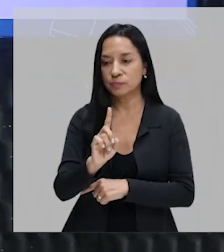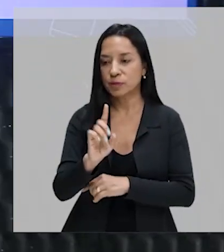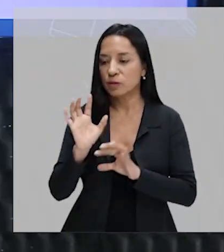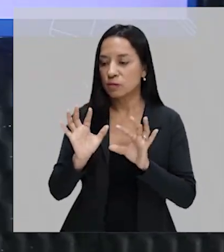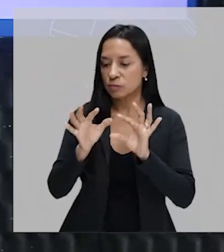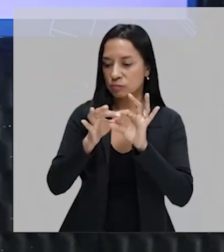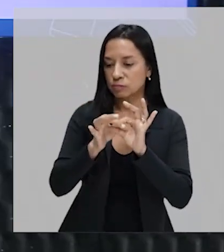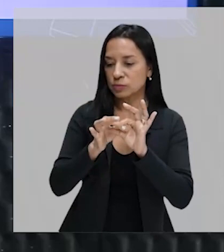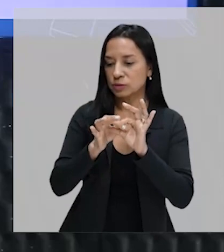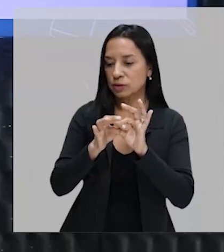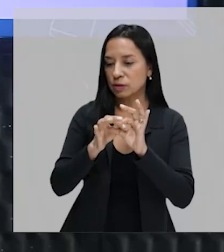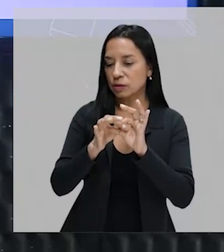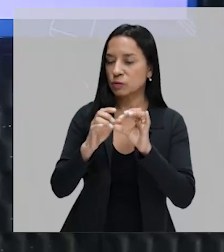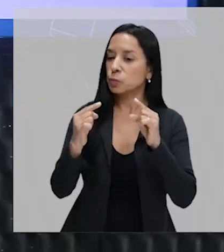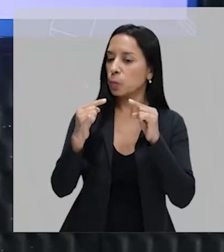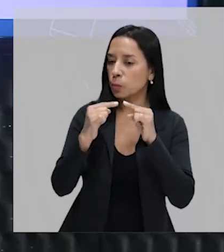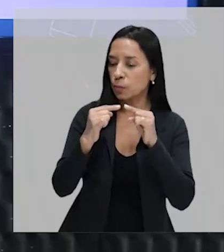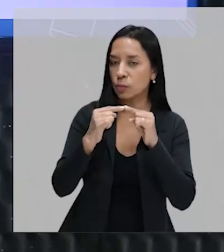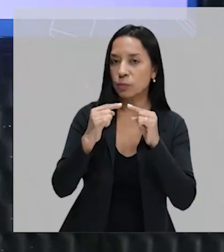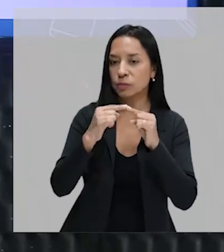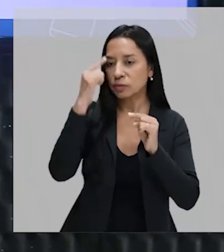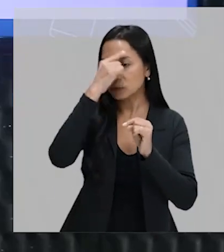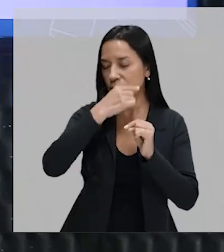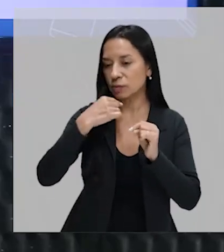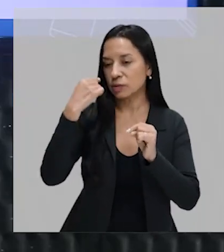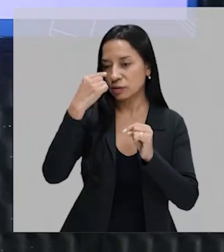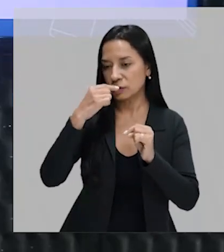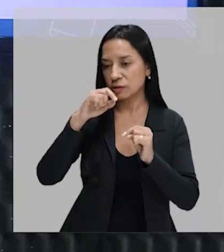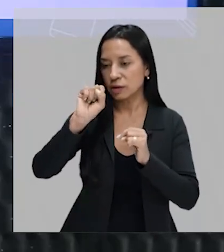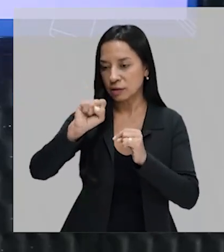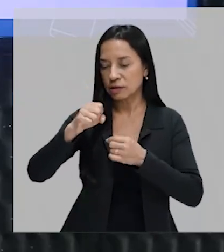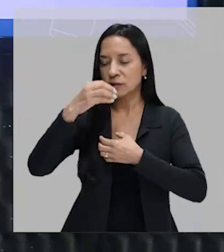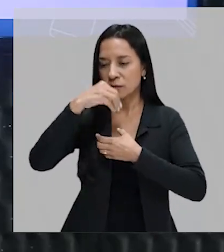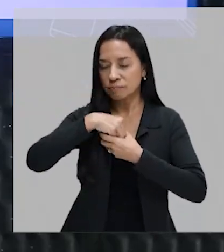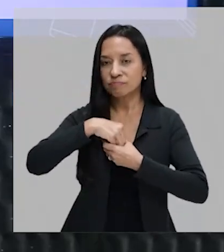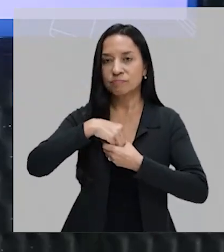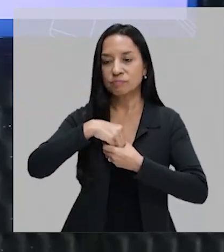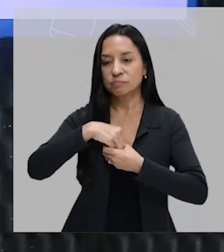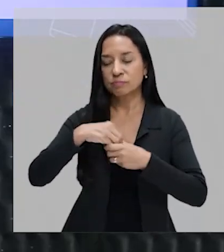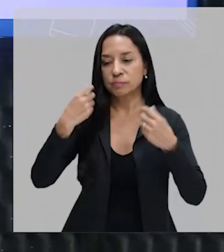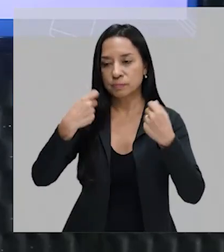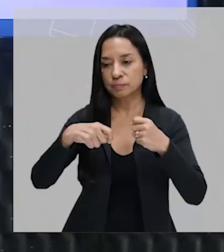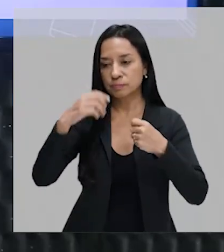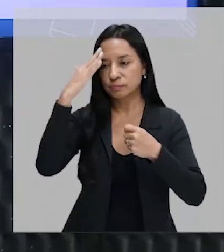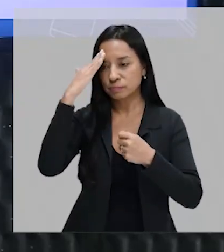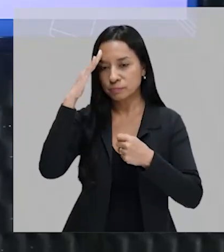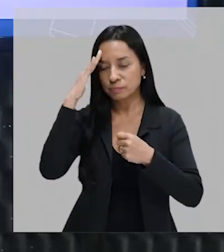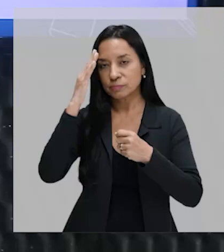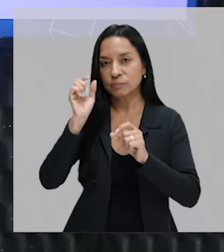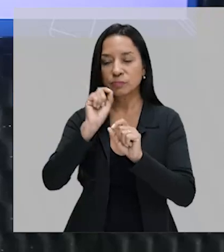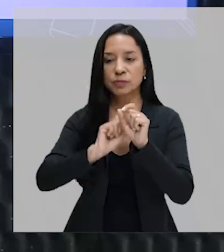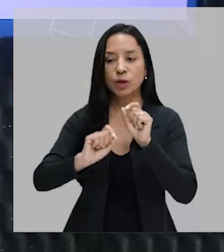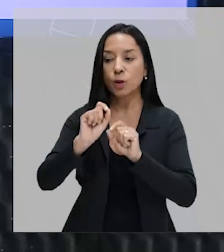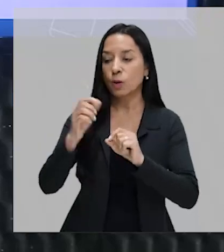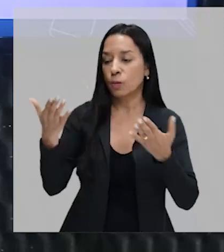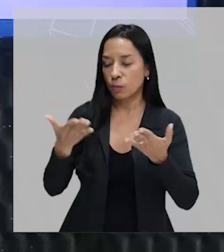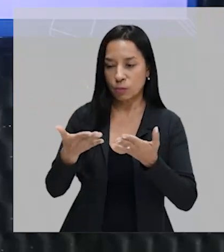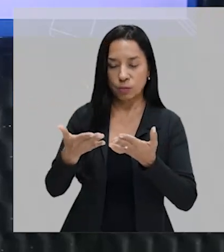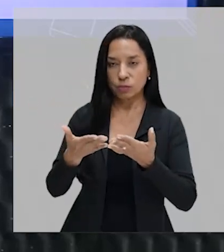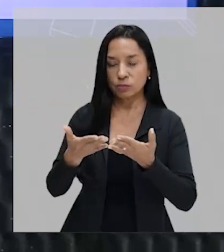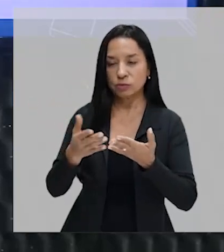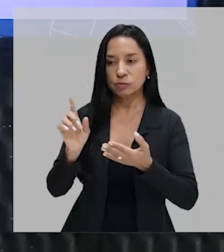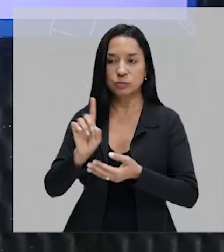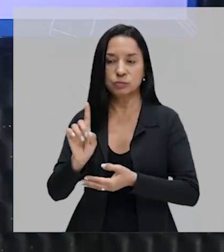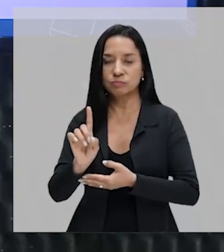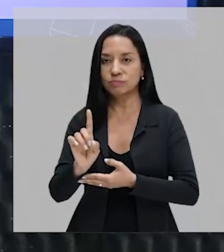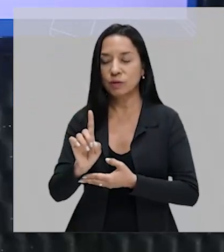ligado à aparência, mas à essência. É preciso se compreender, não apenas hoje, mas